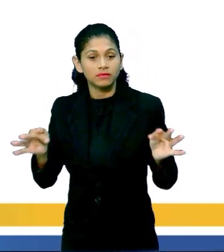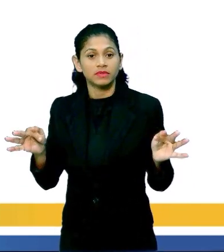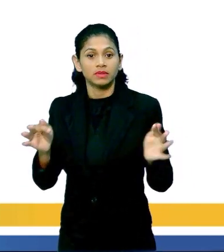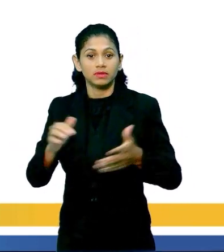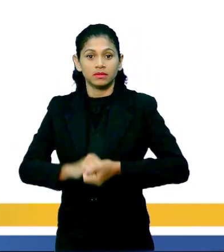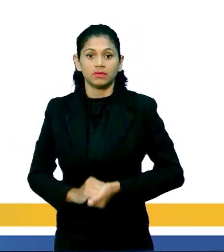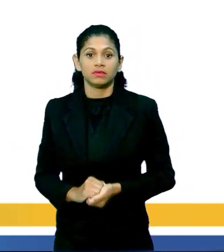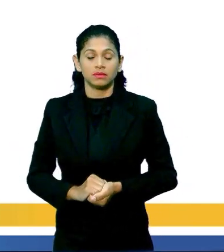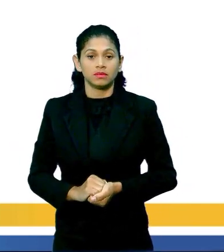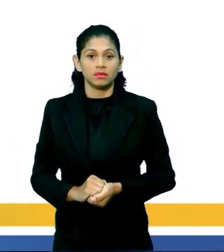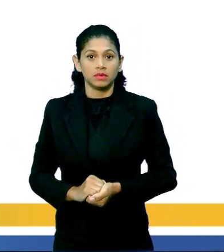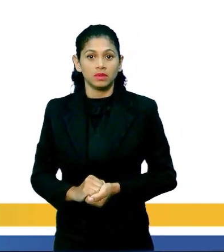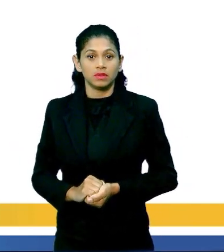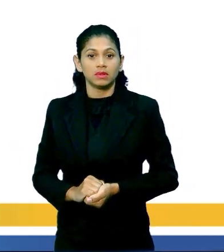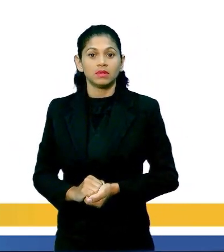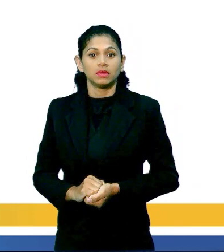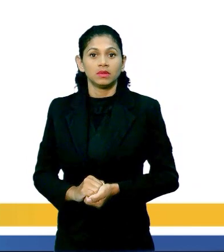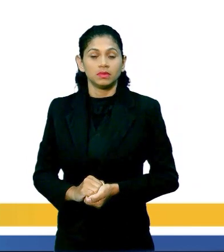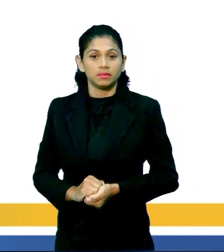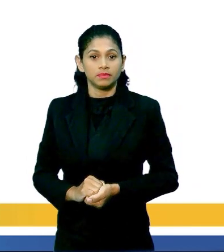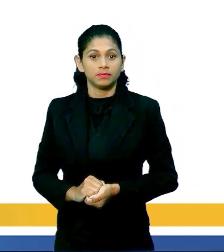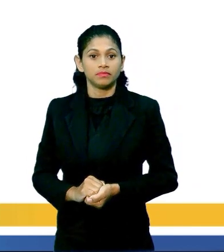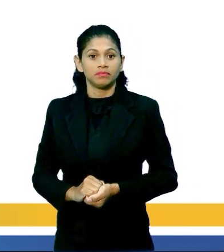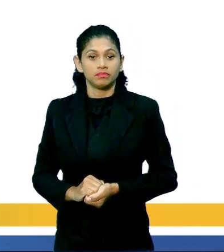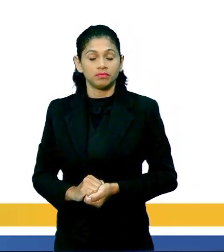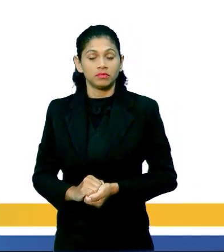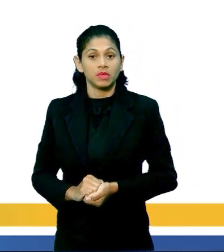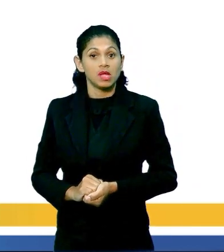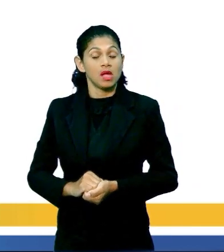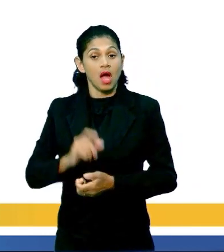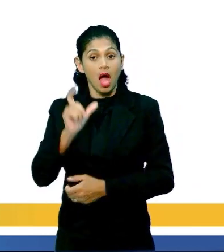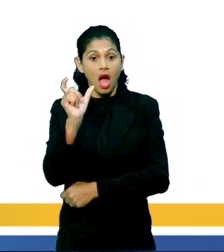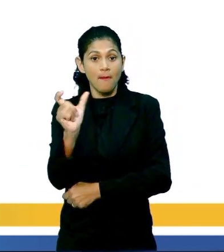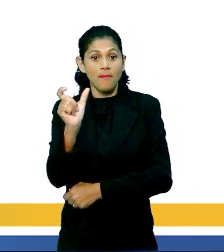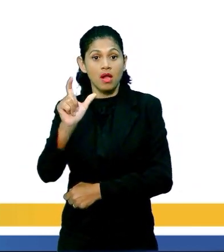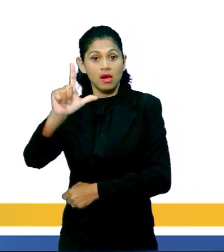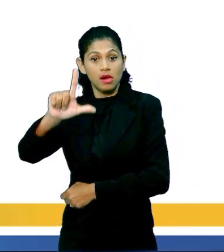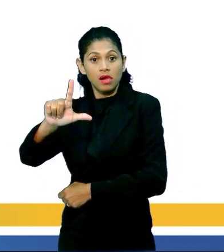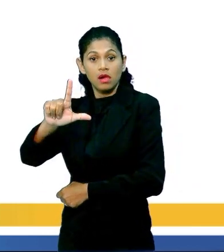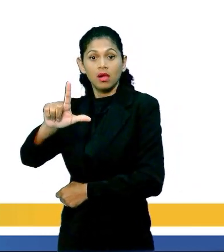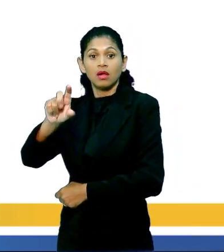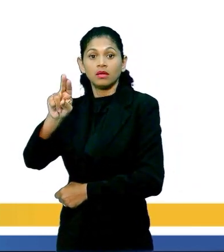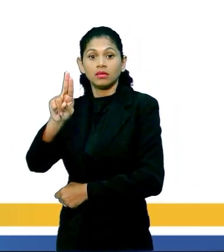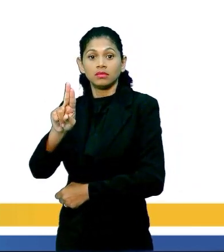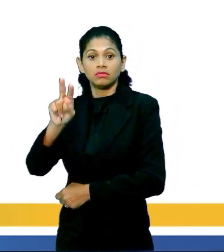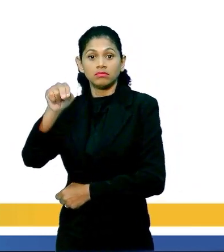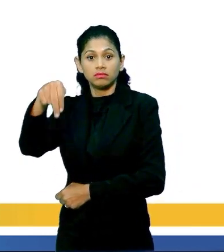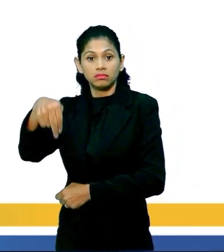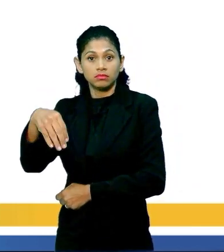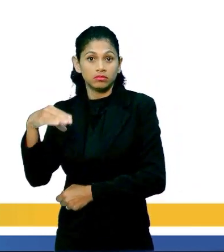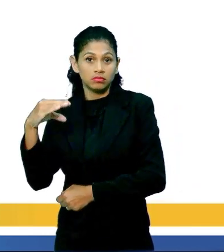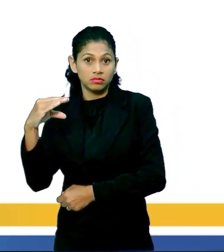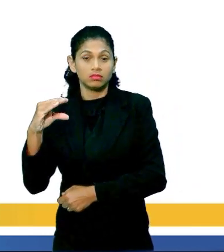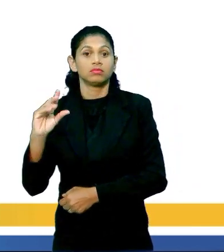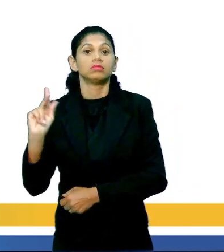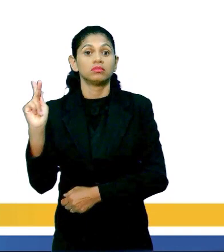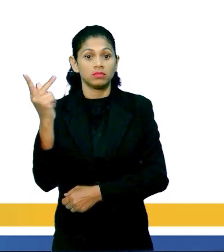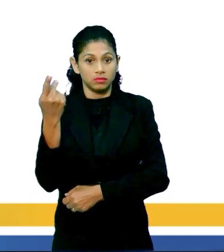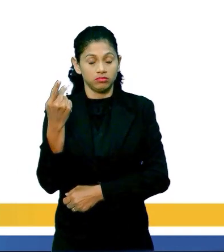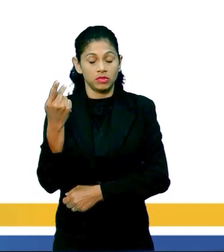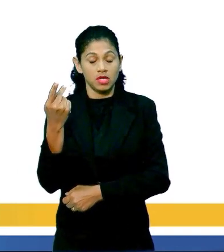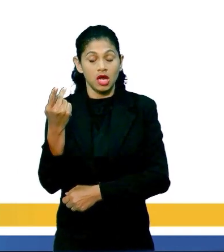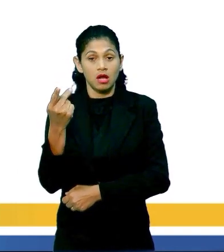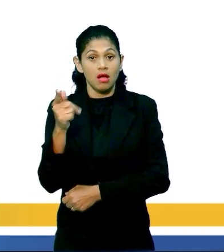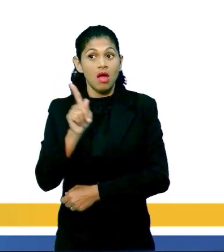lunch. Está ali destacada a palavra lunch para vocês verem que ele chegou depois do